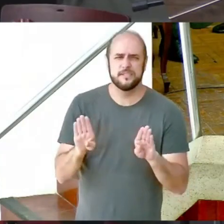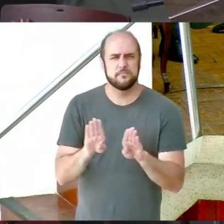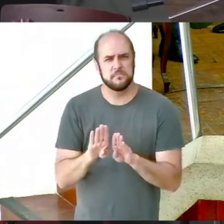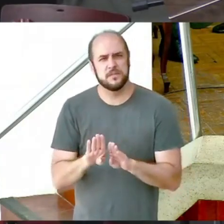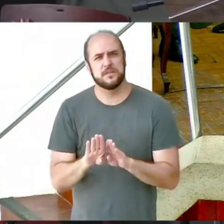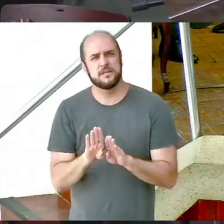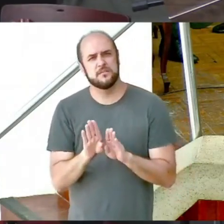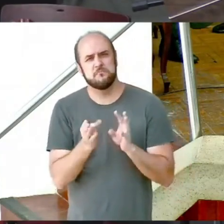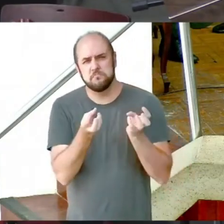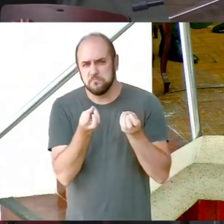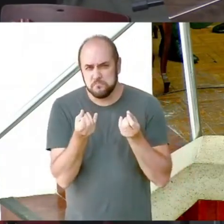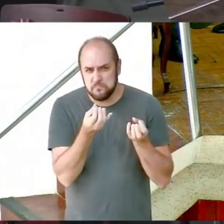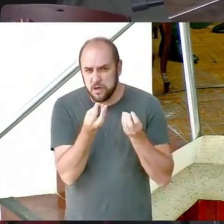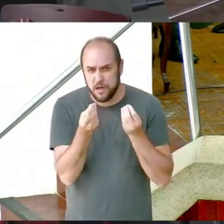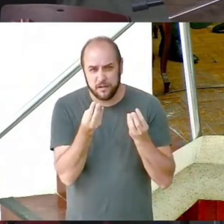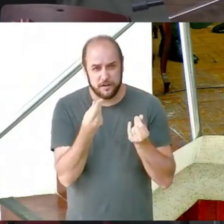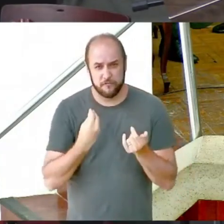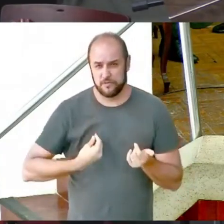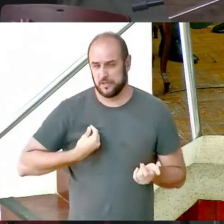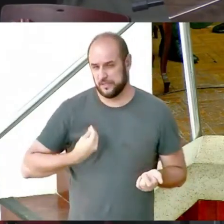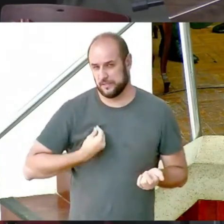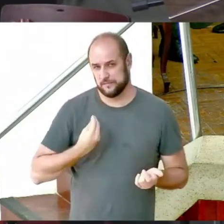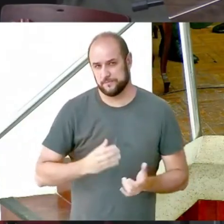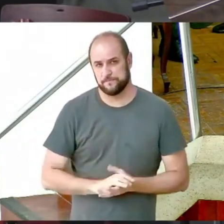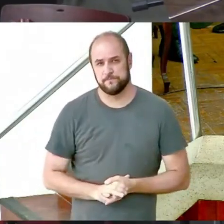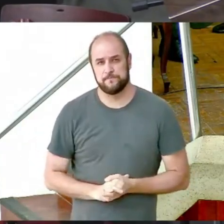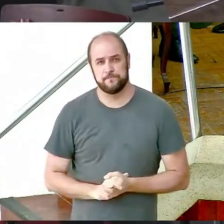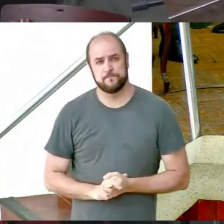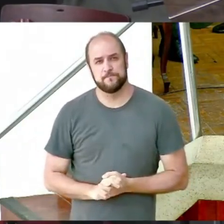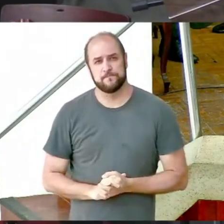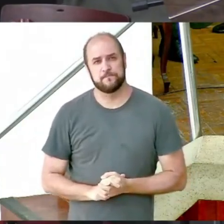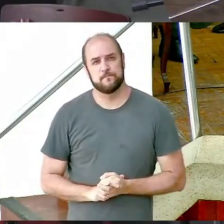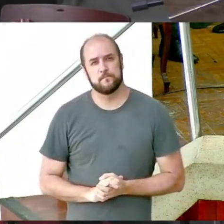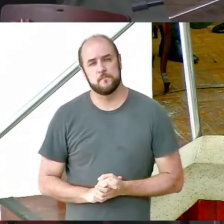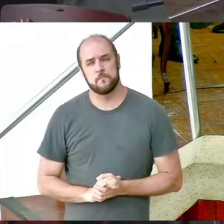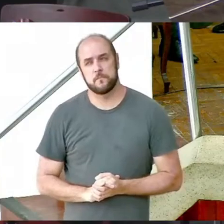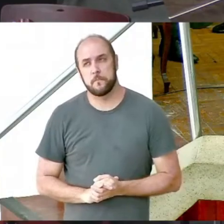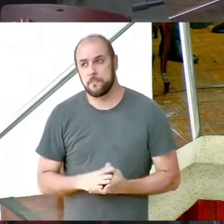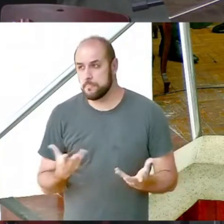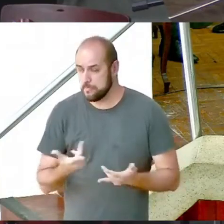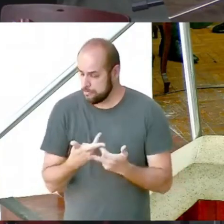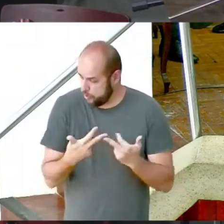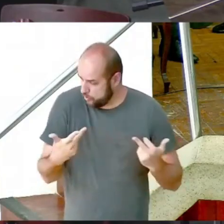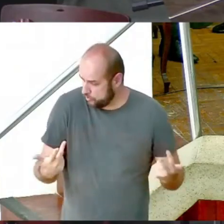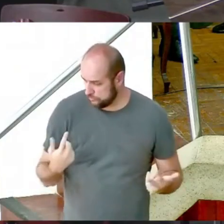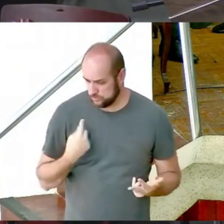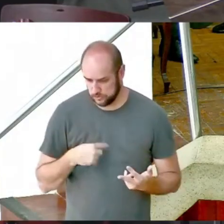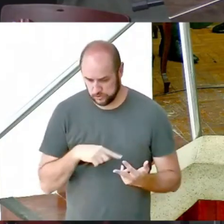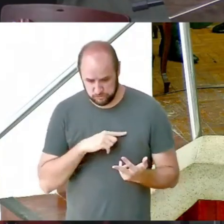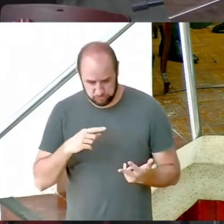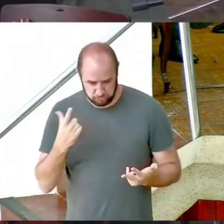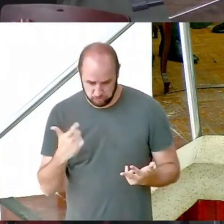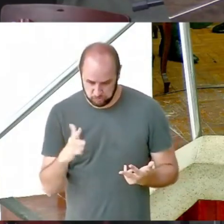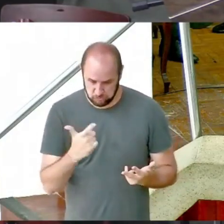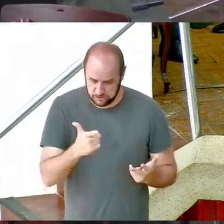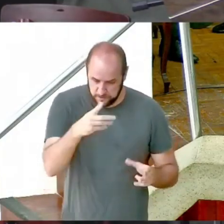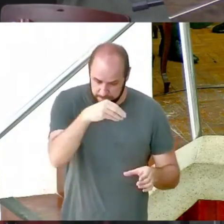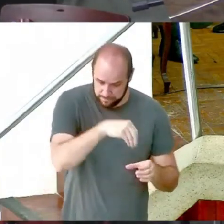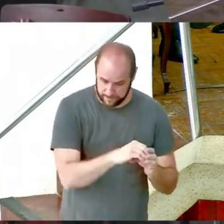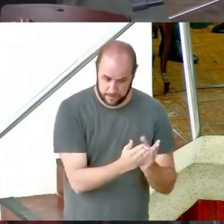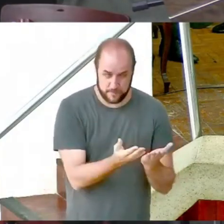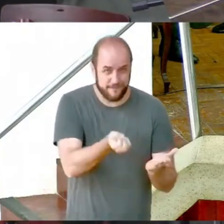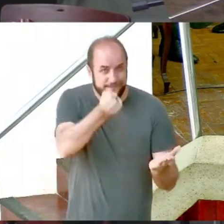de pormenores da vida. Esses que nós não encontramos na Bíblia